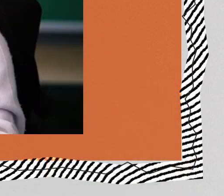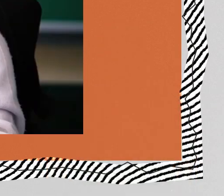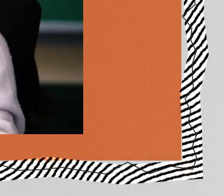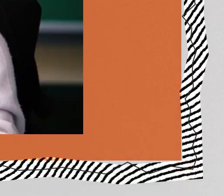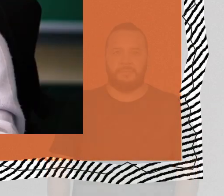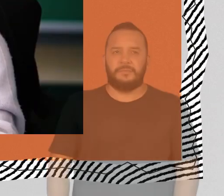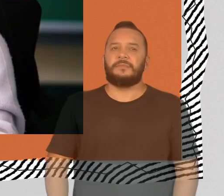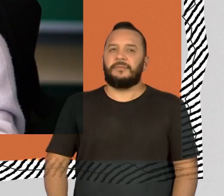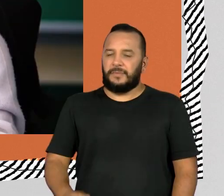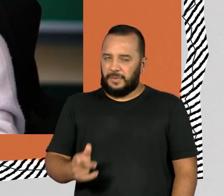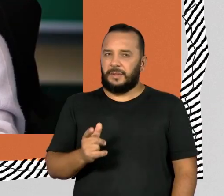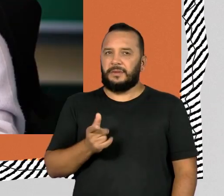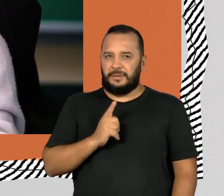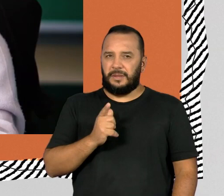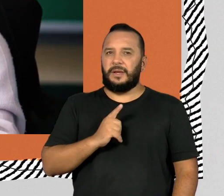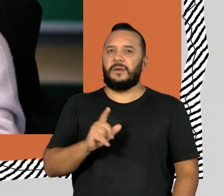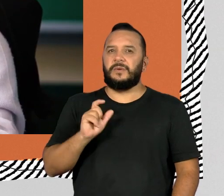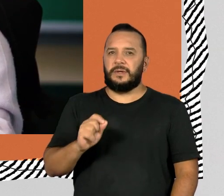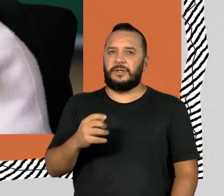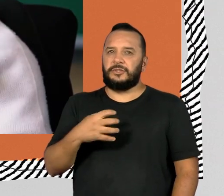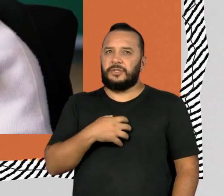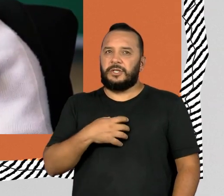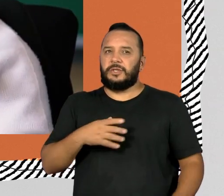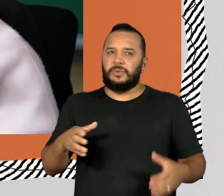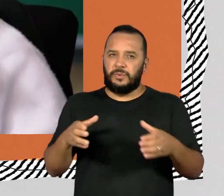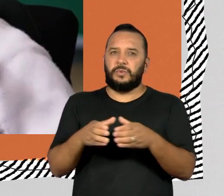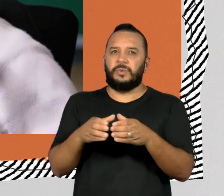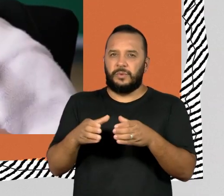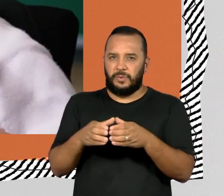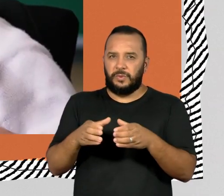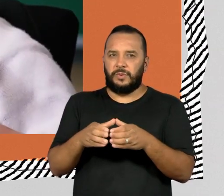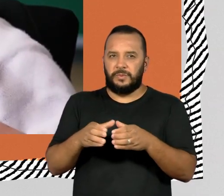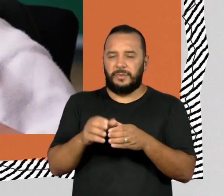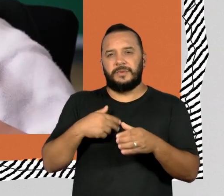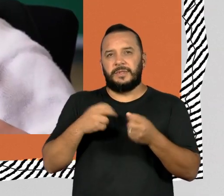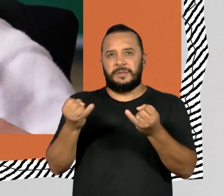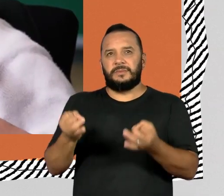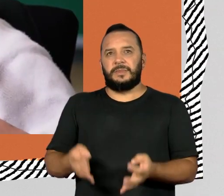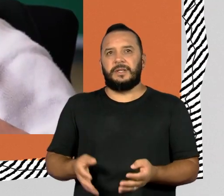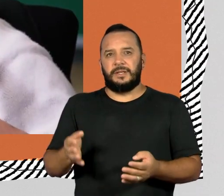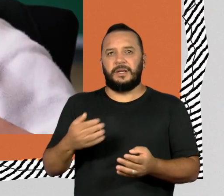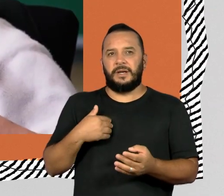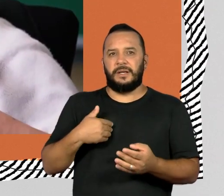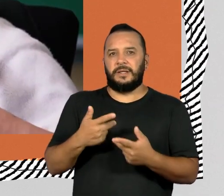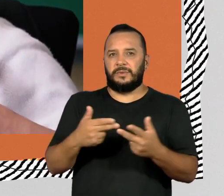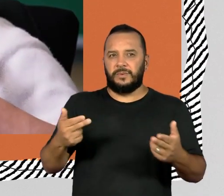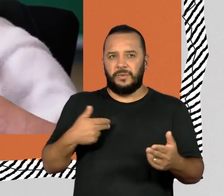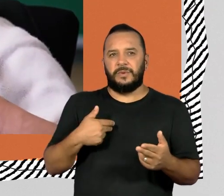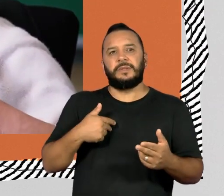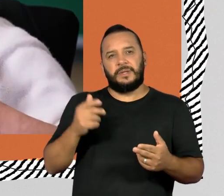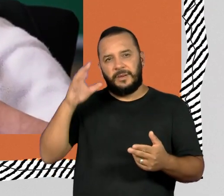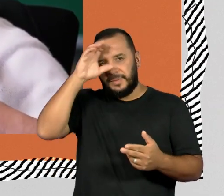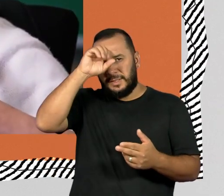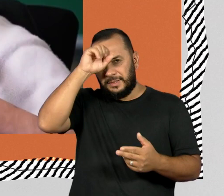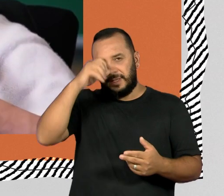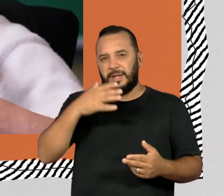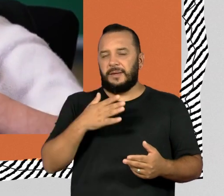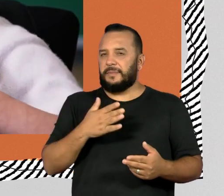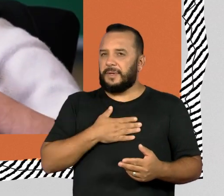De uma certa forma, em grupos, quando você fala das coisas, apresenta tipo assim, uma liberdade, assim,